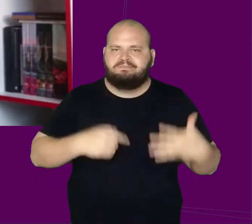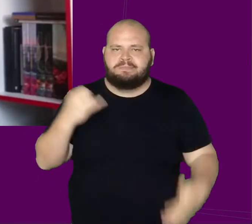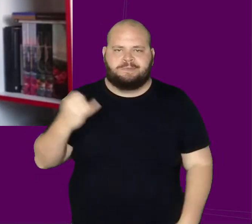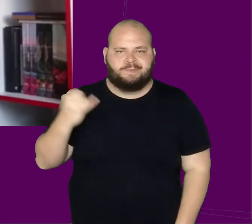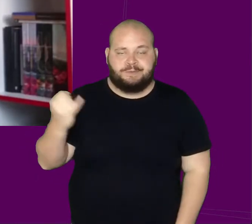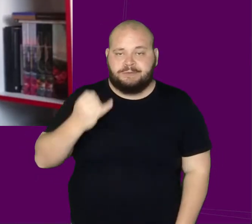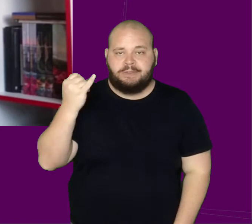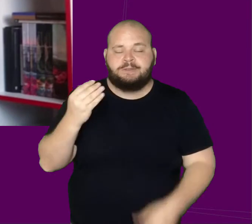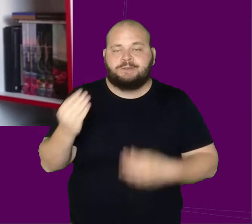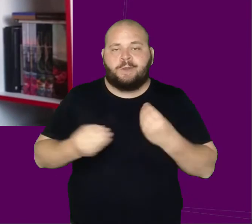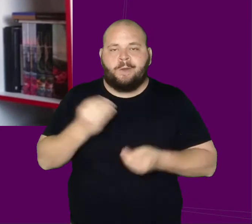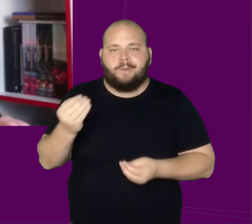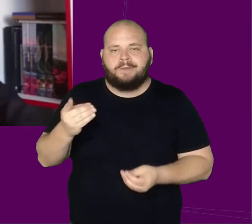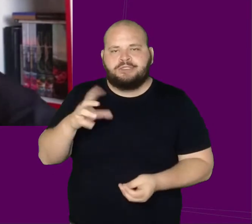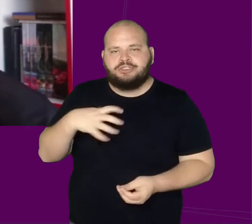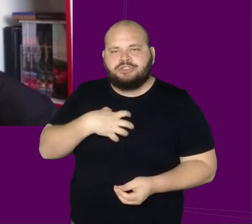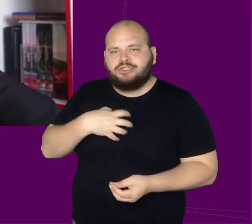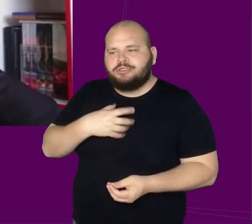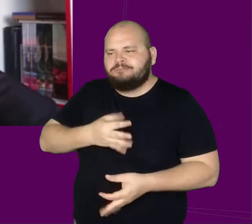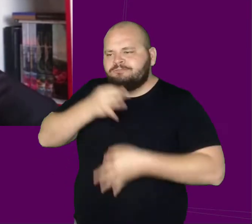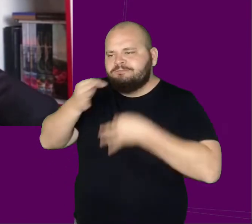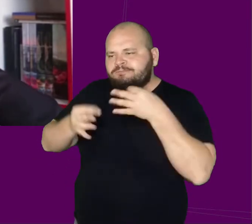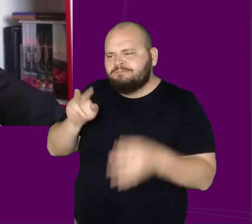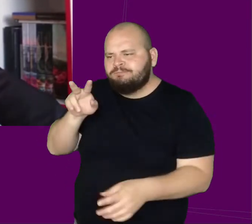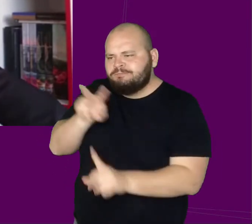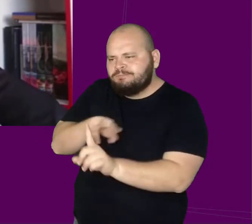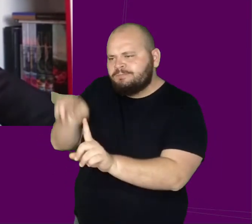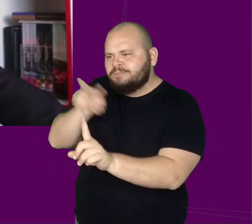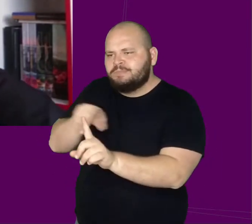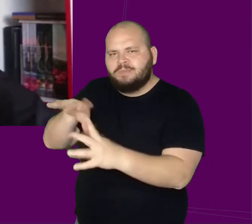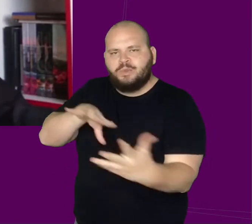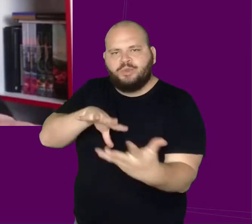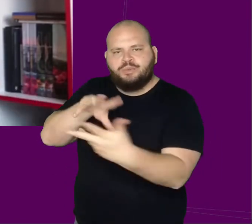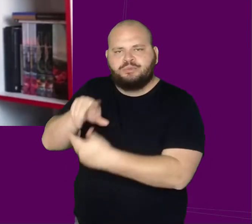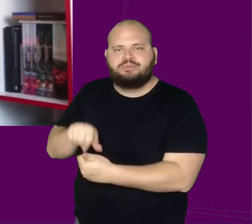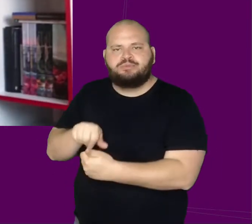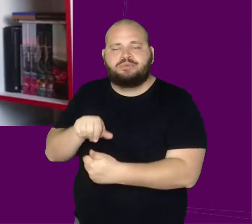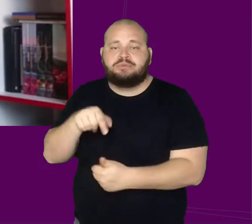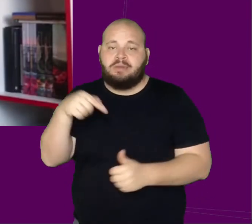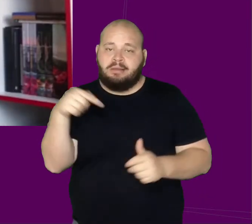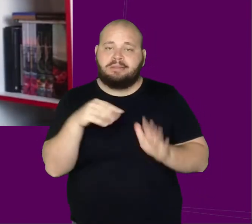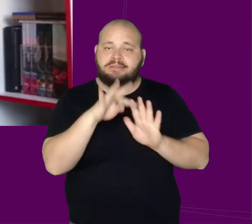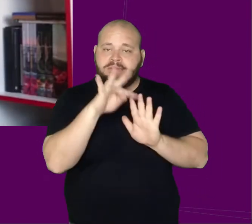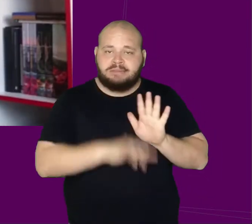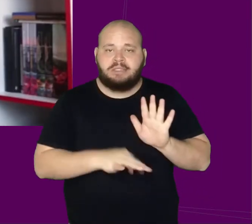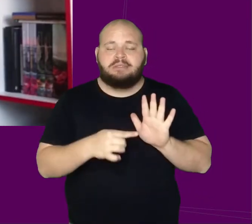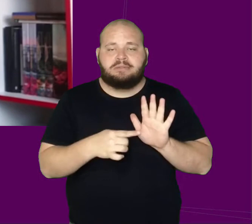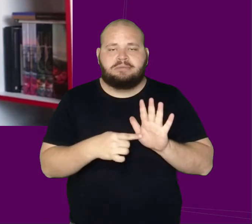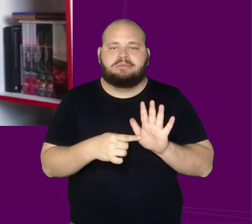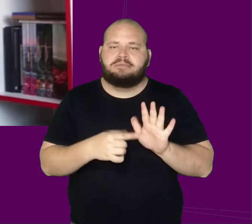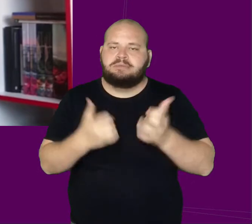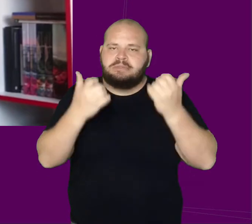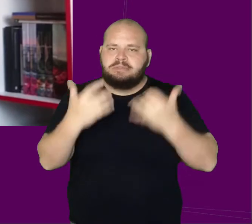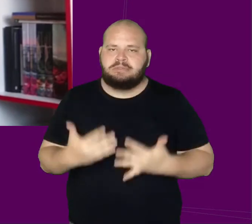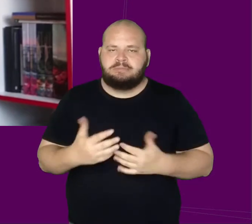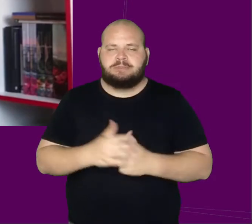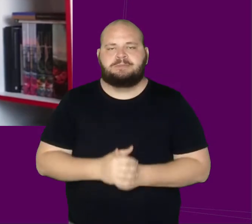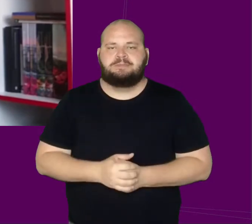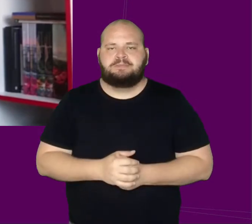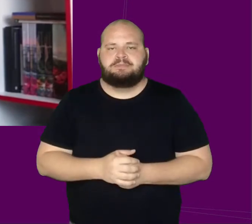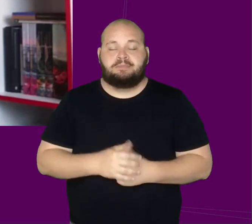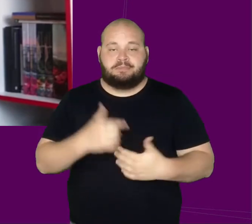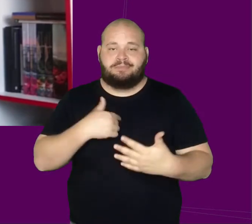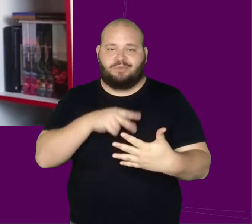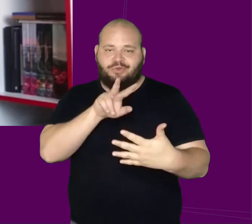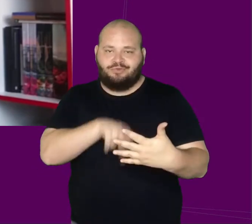ela olha para o mundo para fazer o poema, que eu acho que esse texto aqui em específico fala muito bem. Então